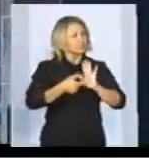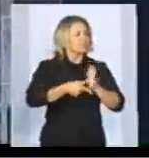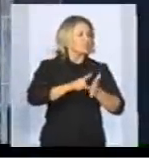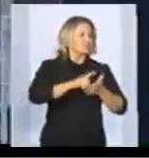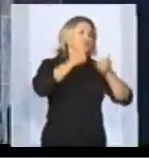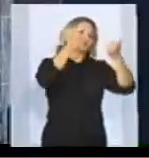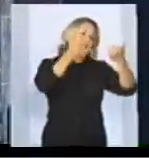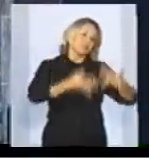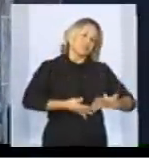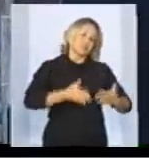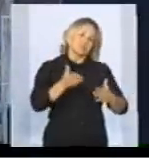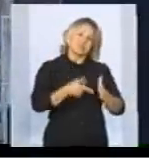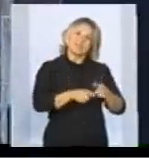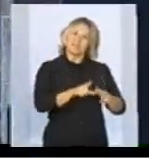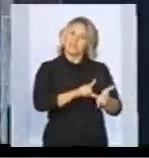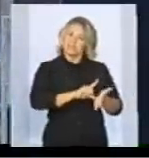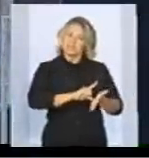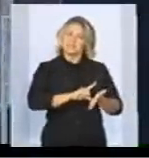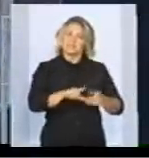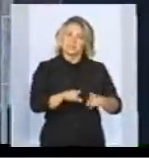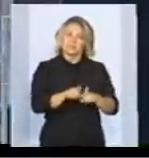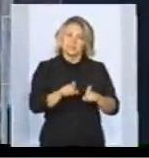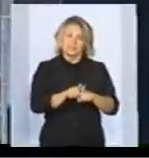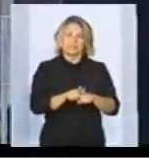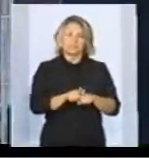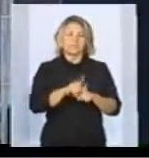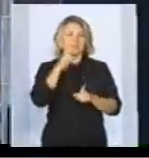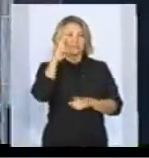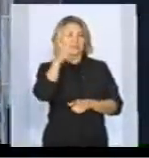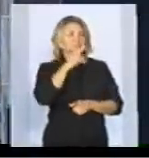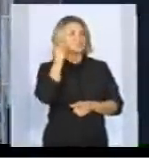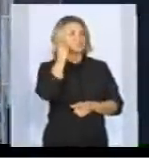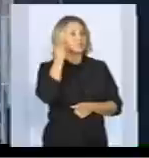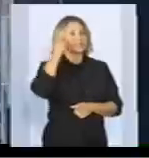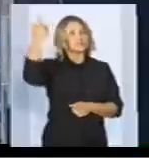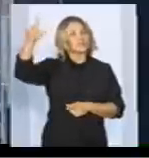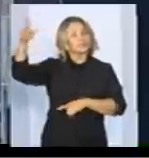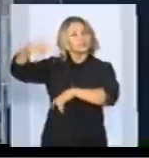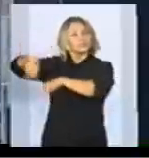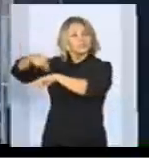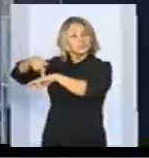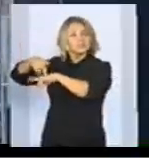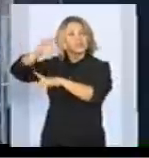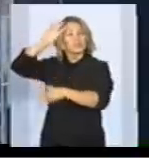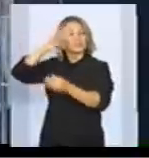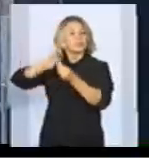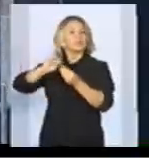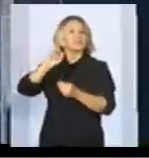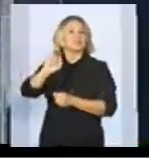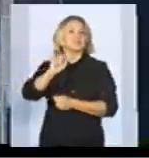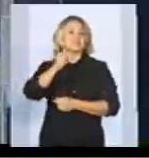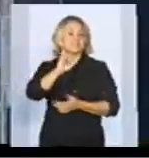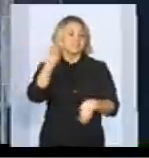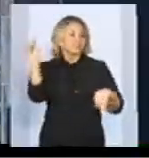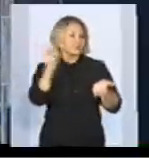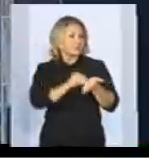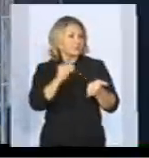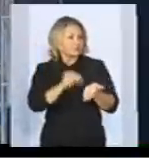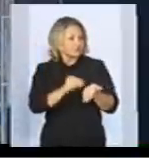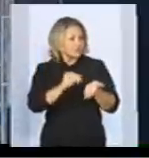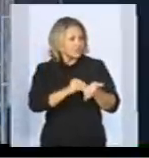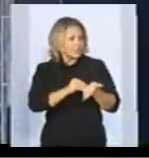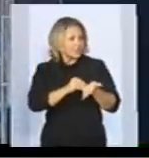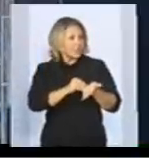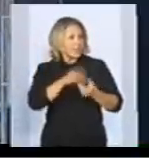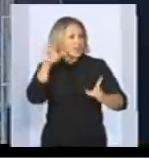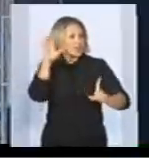falado da TV assinatura no Brasil e olhando as experiências desenvolvidas em outros países pode concluir que sem a intervenção positiva